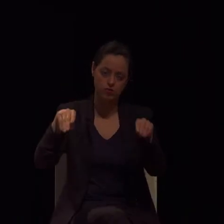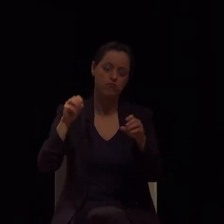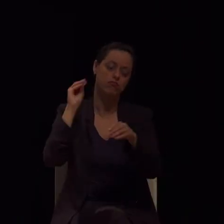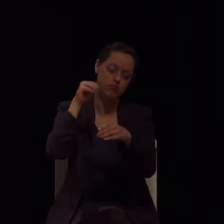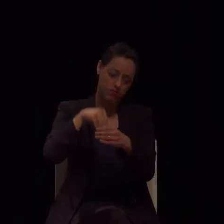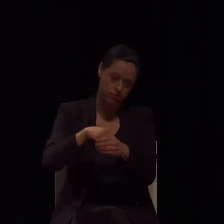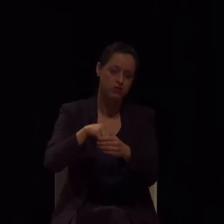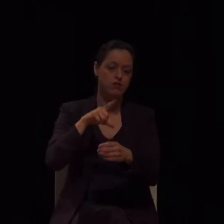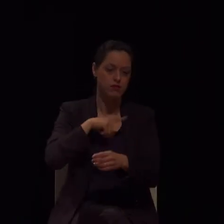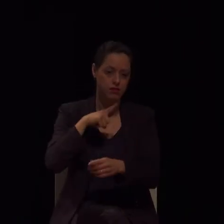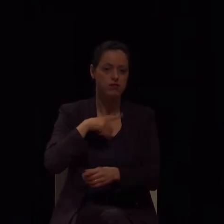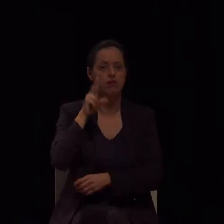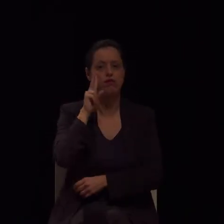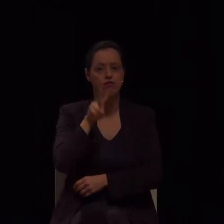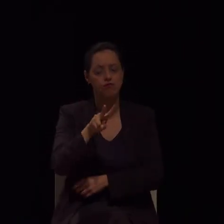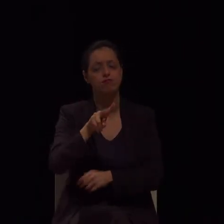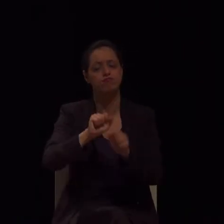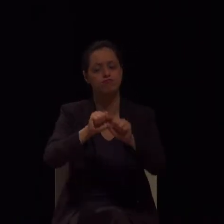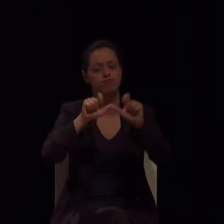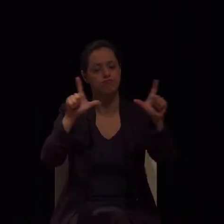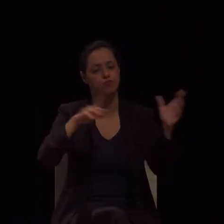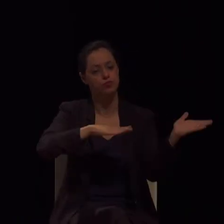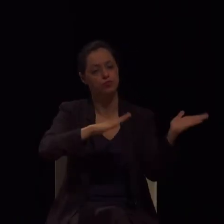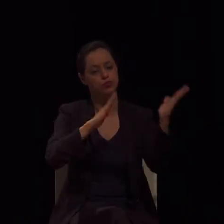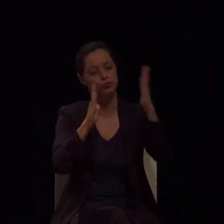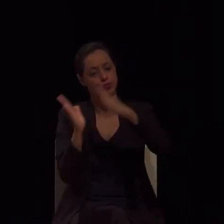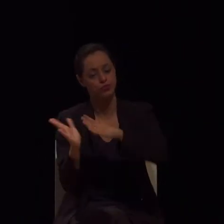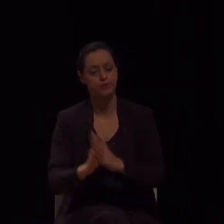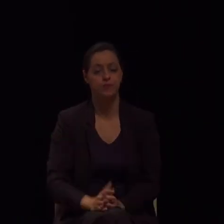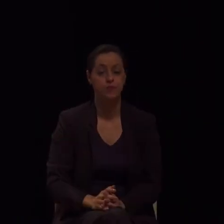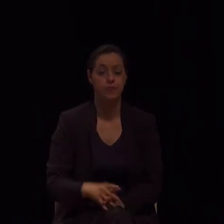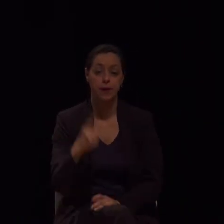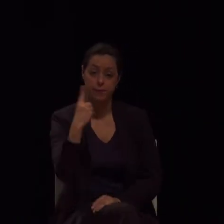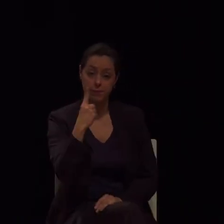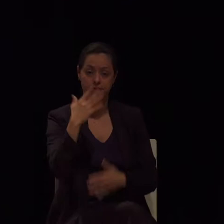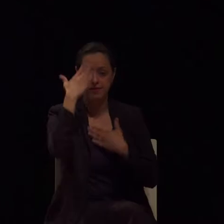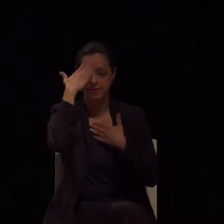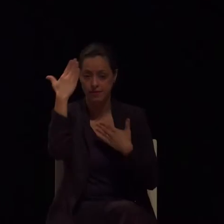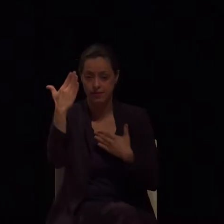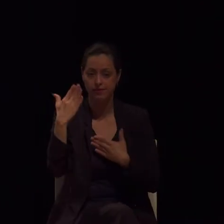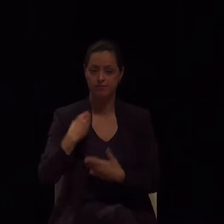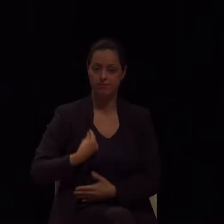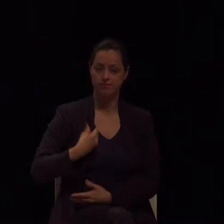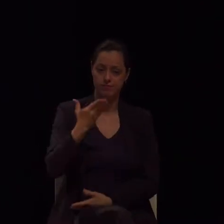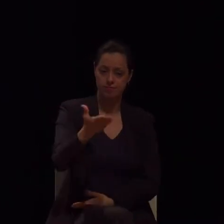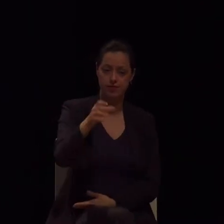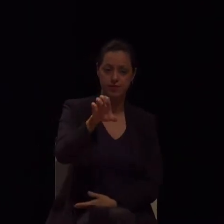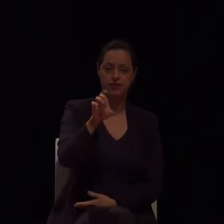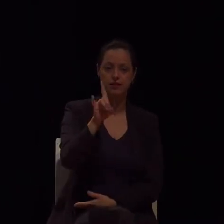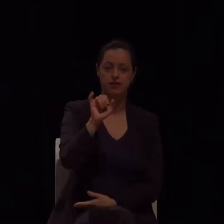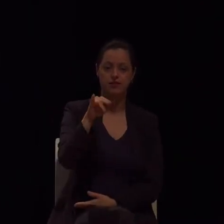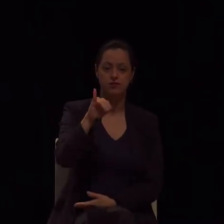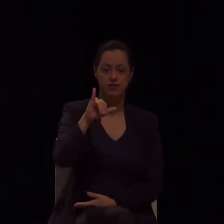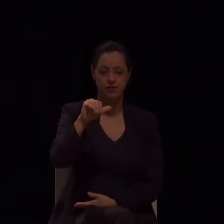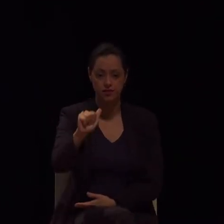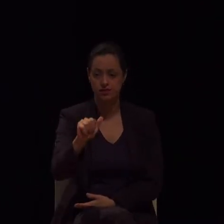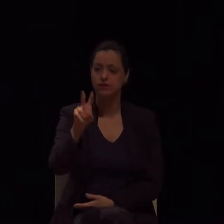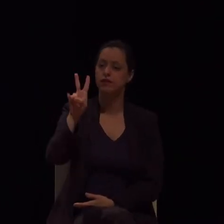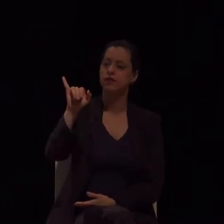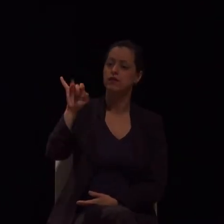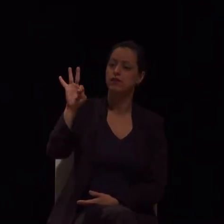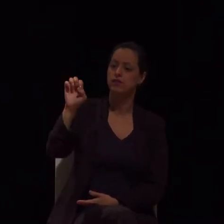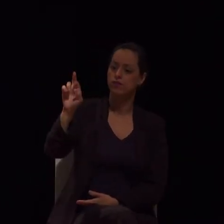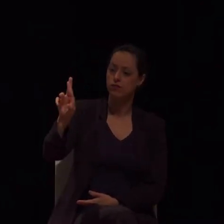em primeiro lugar é eu gostaria de agradecer as presenças né da directions alves teve toda do vetor da trindade da manhã carneiro